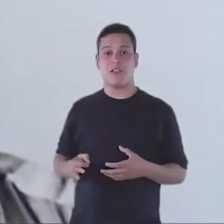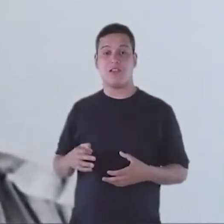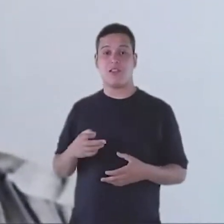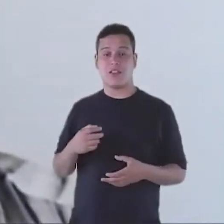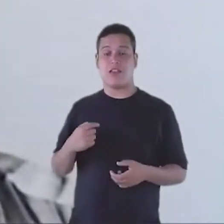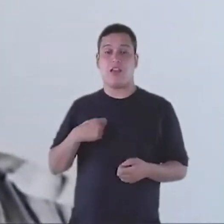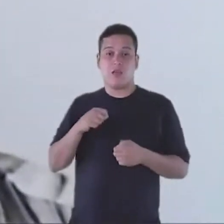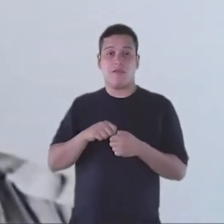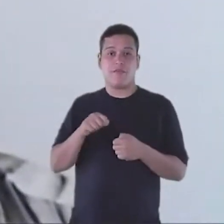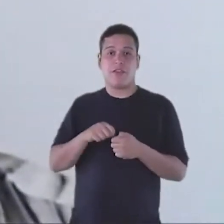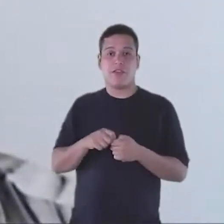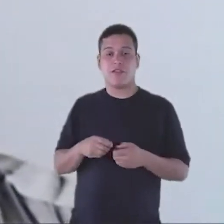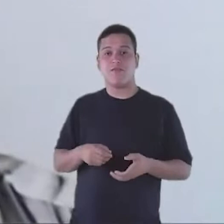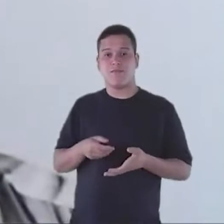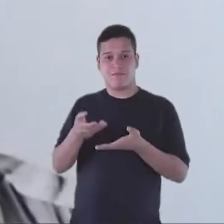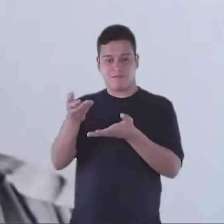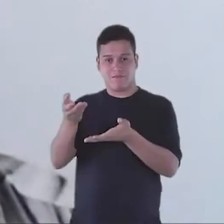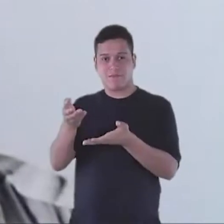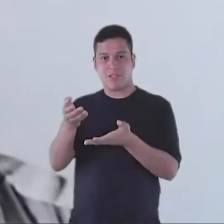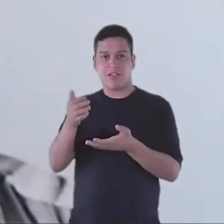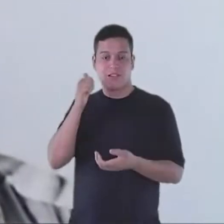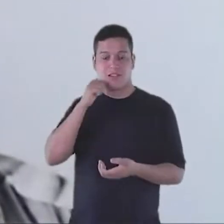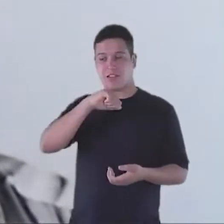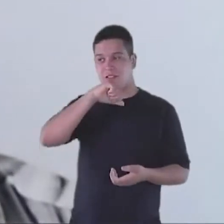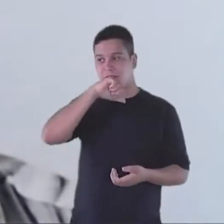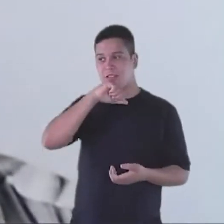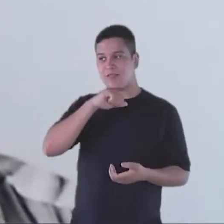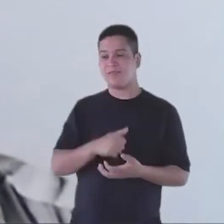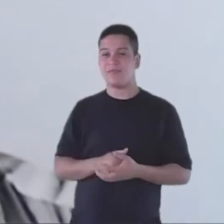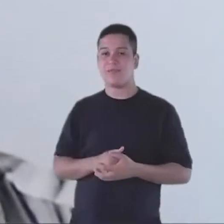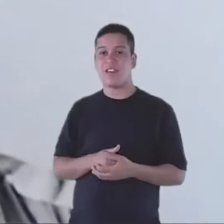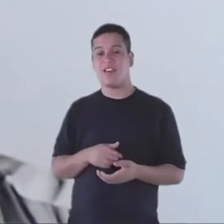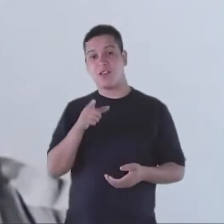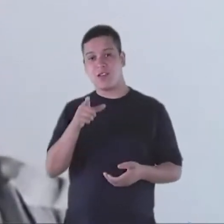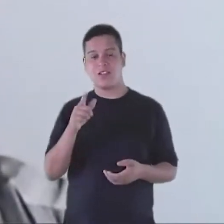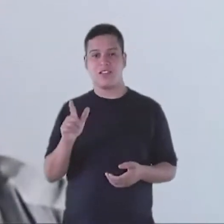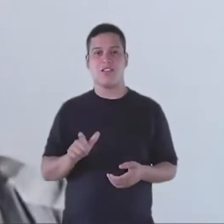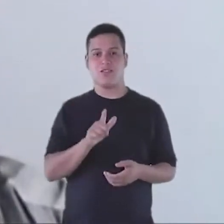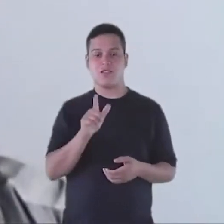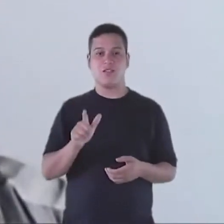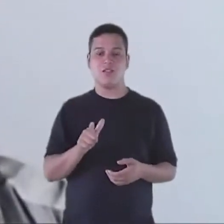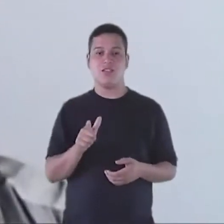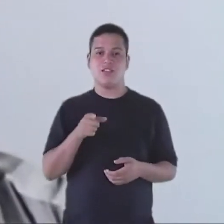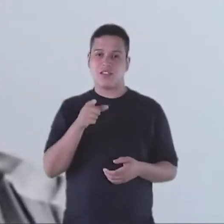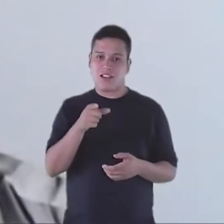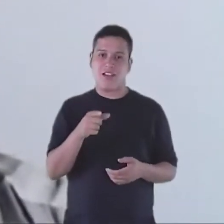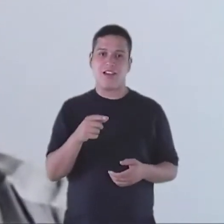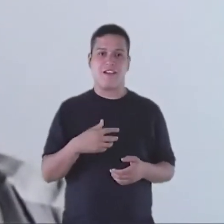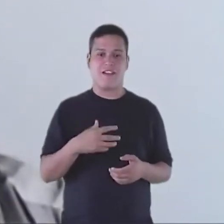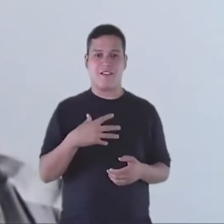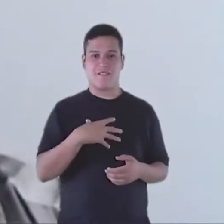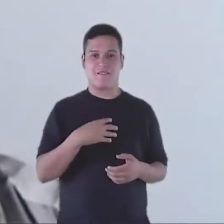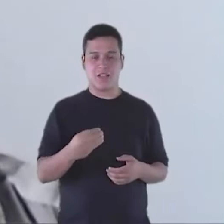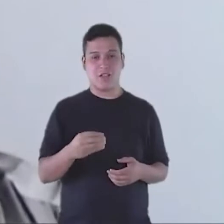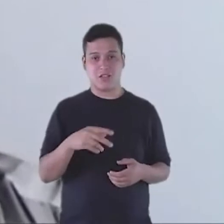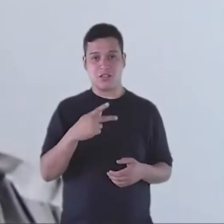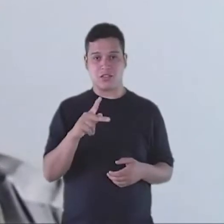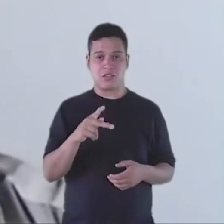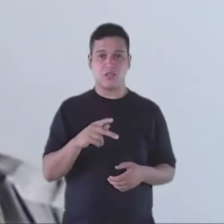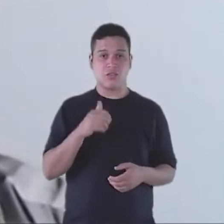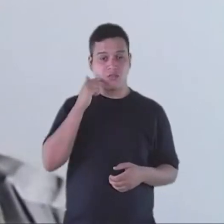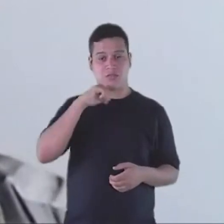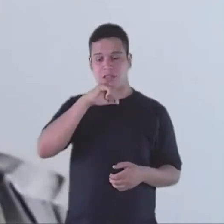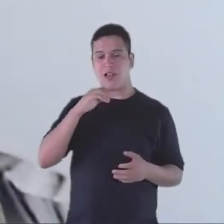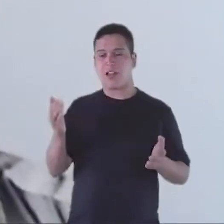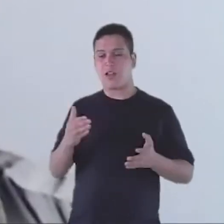filho da mãe. Eu sou filho do seu ventre, da sua carne, do